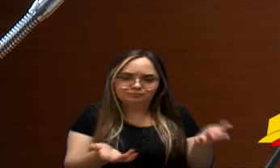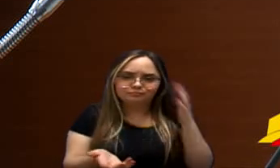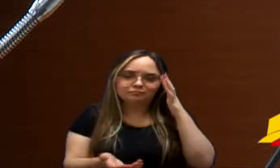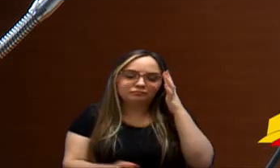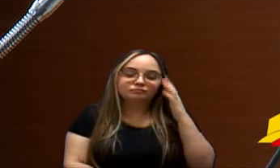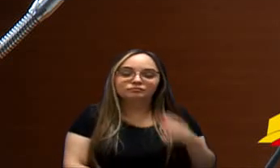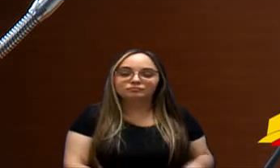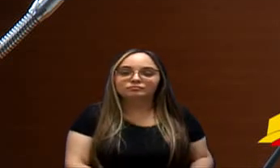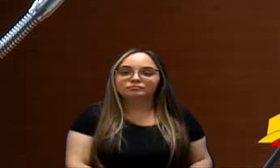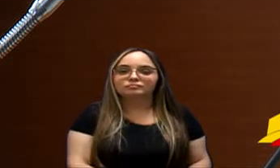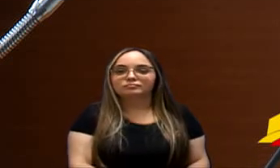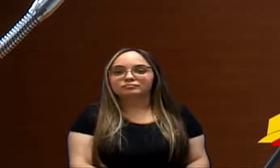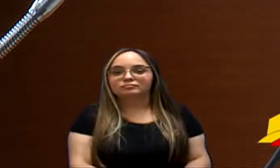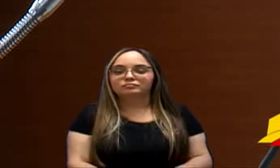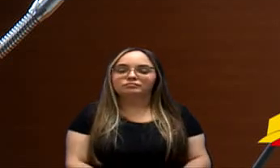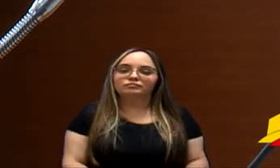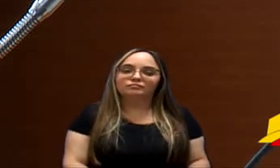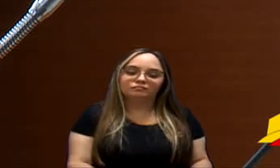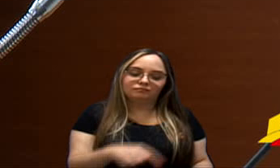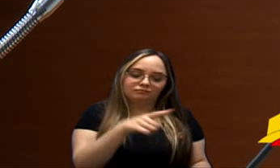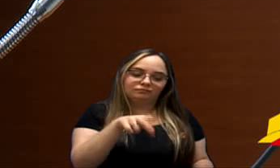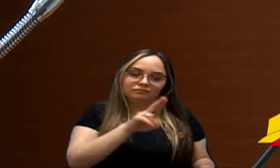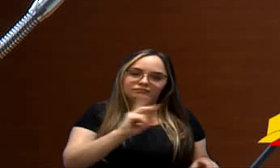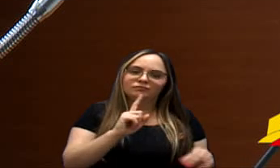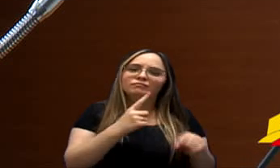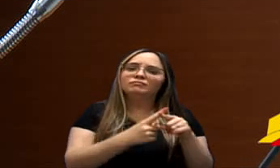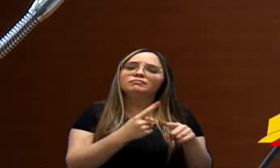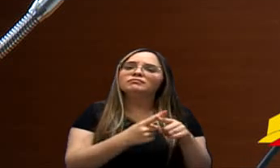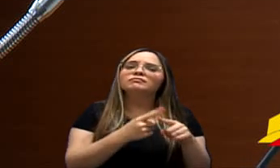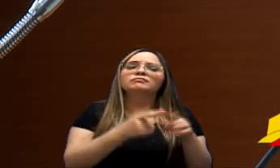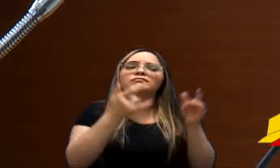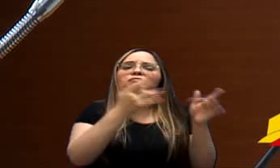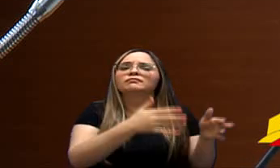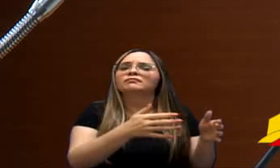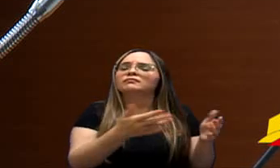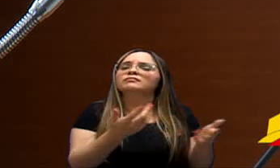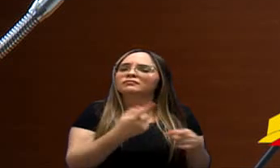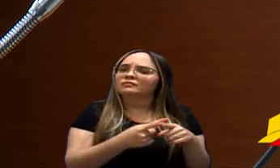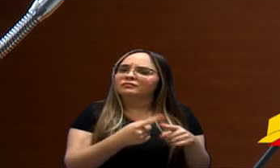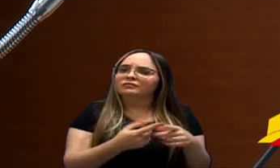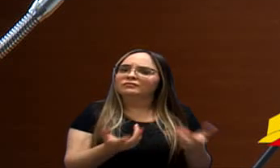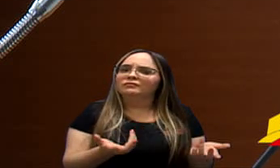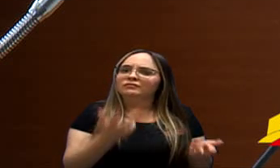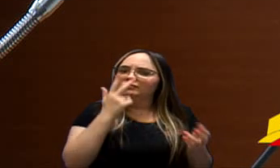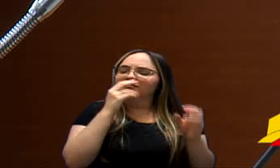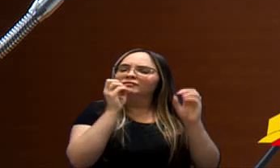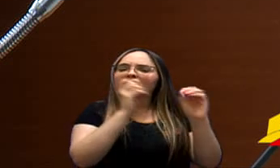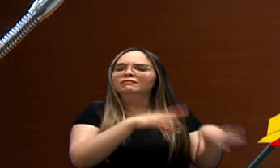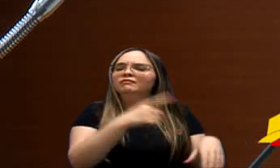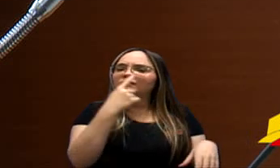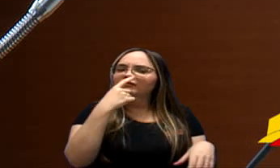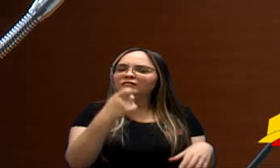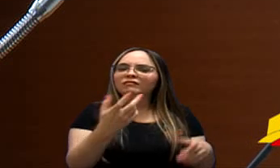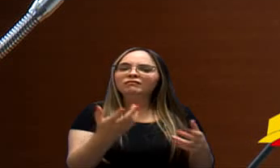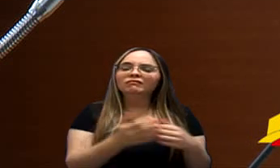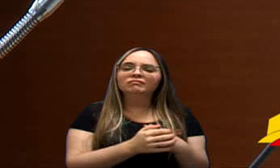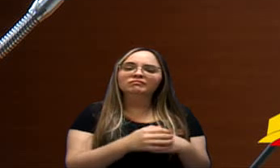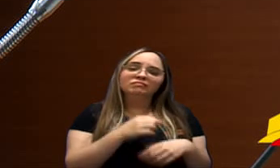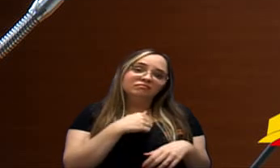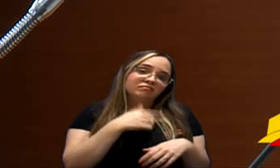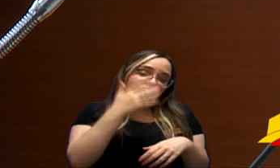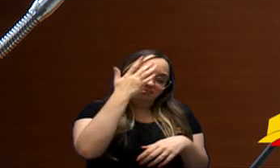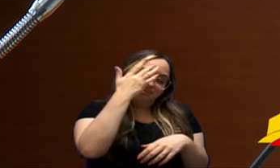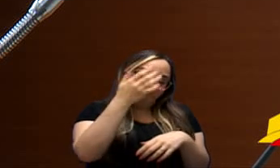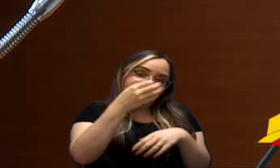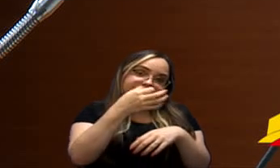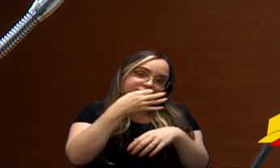não restaurou, não está utilizando, não tem por que desperdiçar um equipamento como esse. Não é? Então, eu